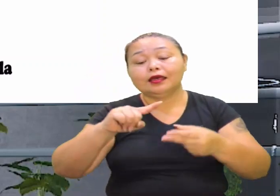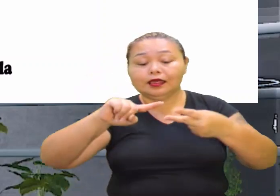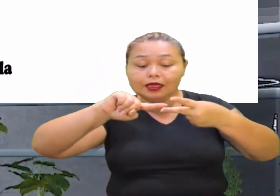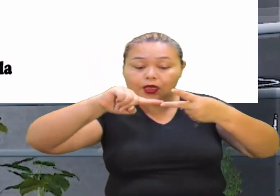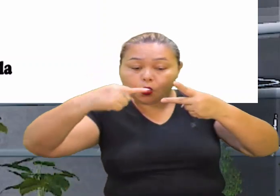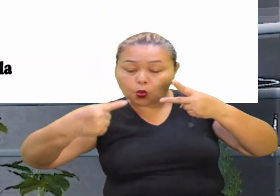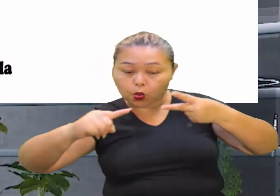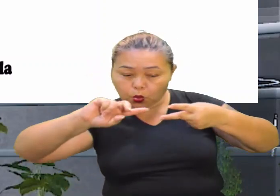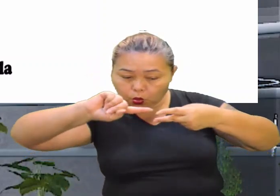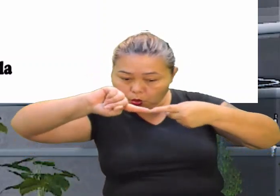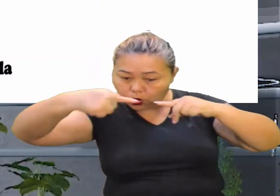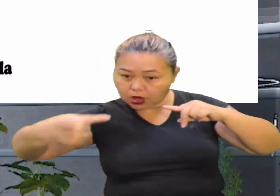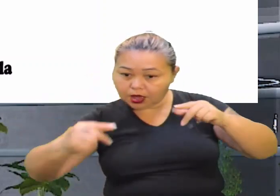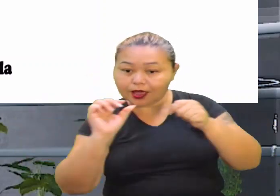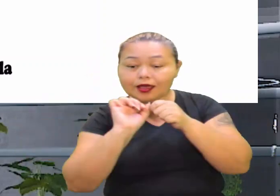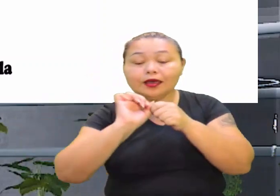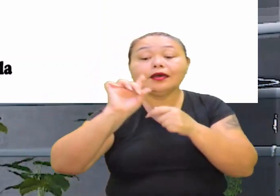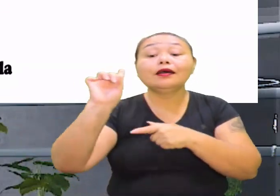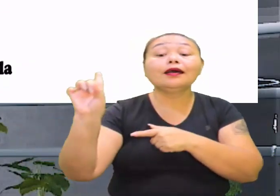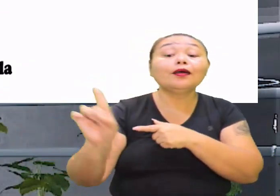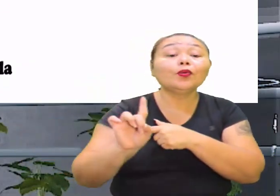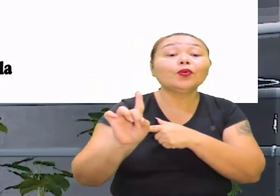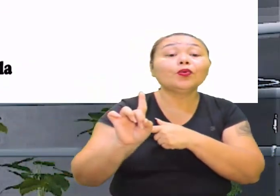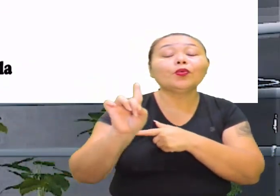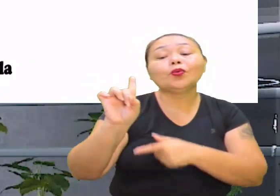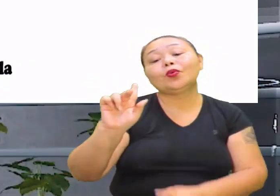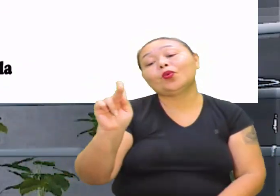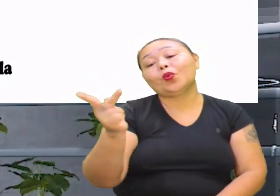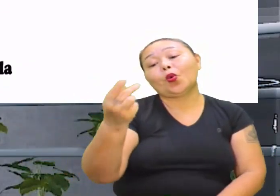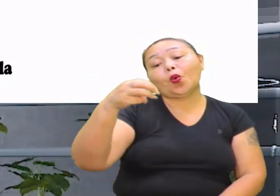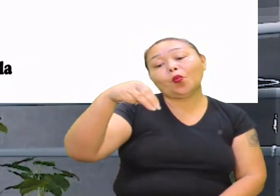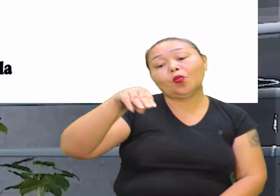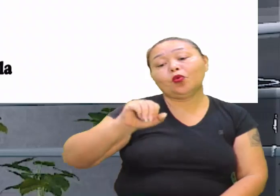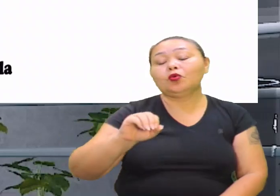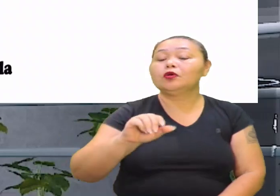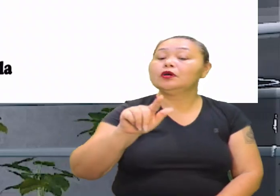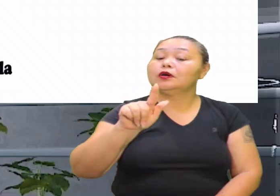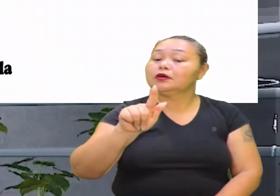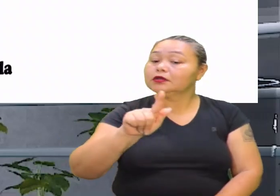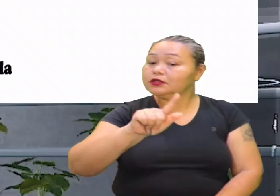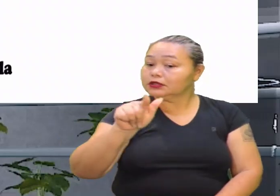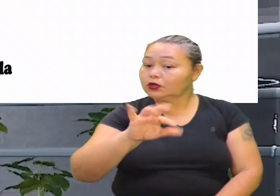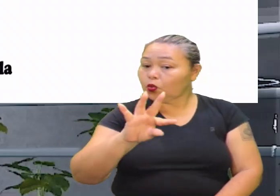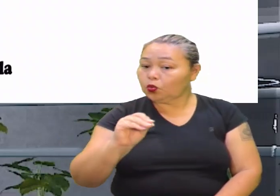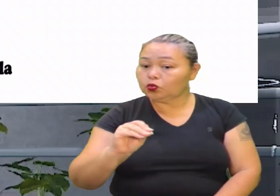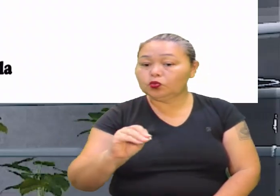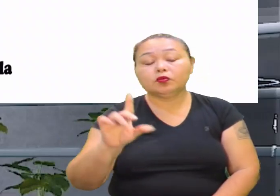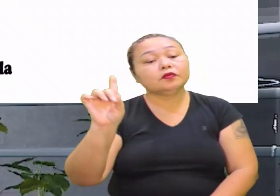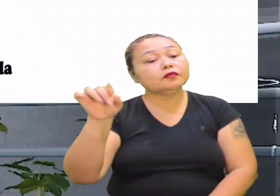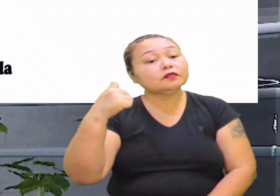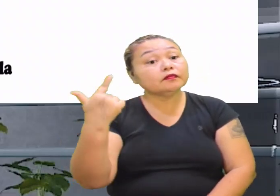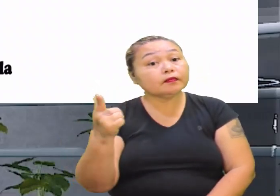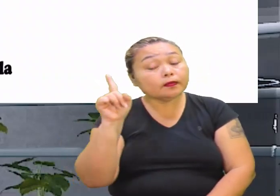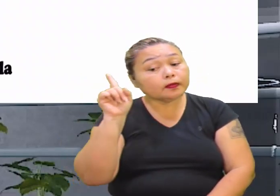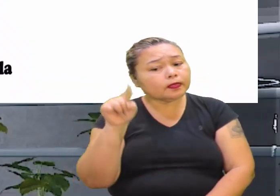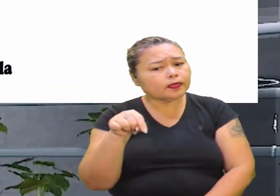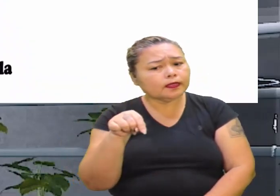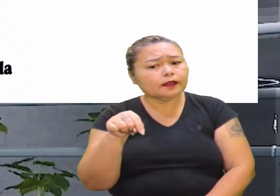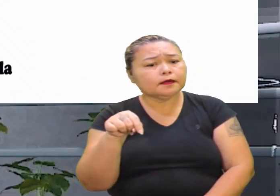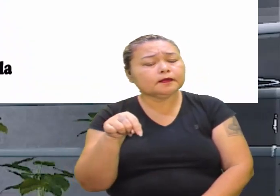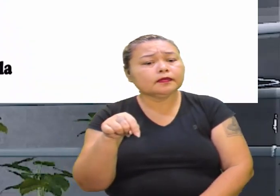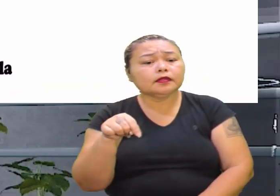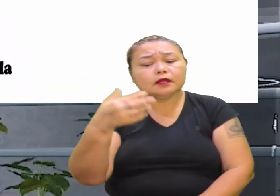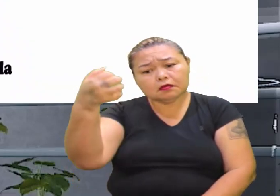alelos iguais. O que é esses alelos iguais? Homozigoto. Então, é bom toda vez que a gente